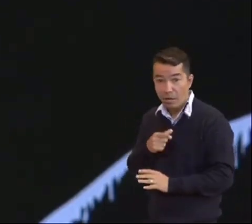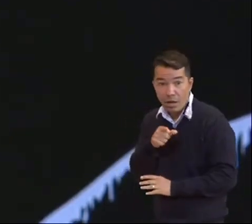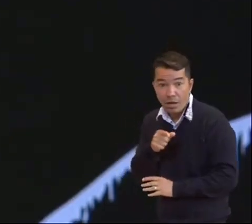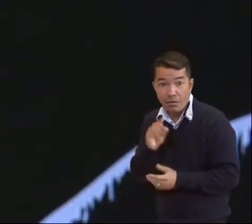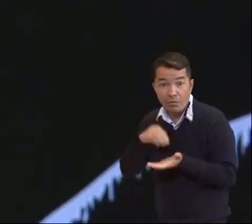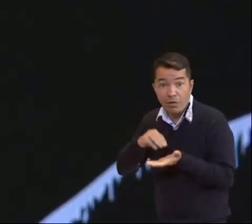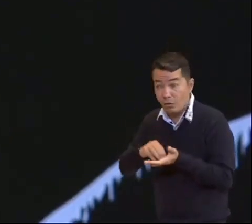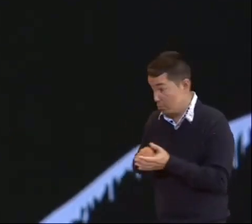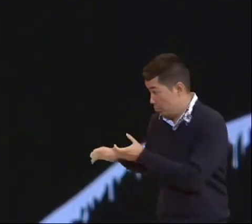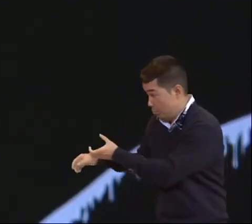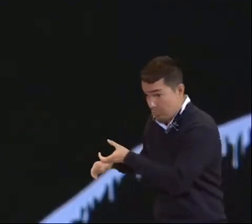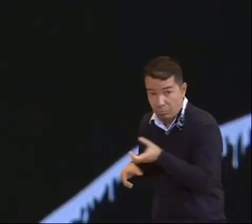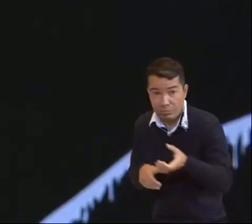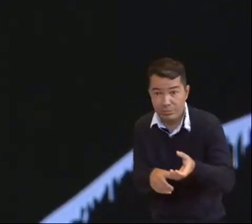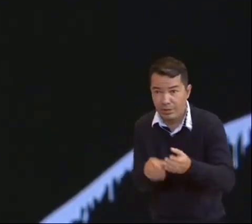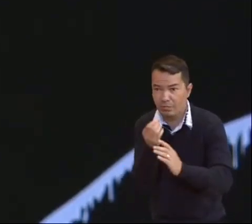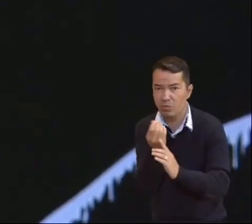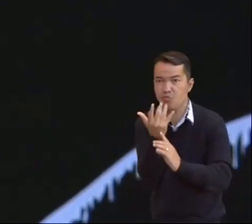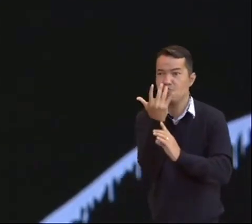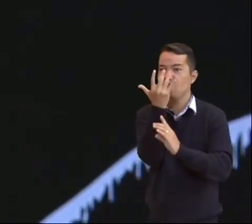pais, podemos sim